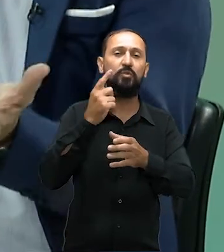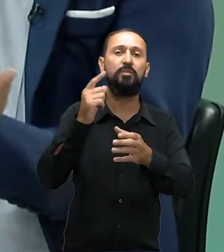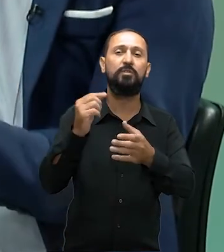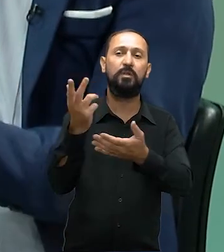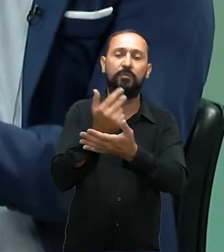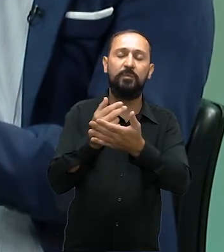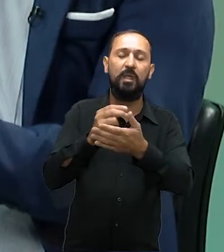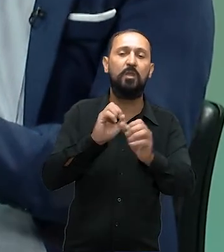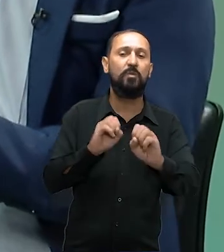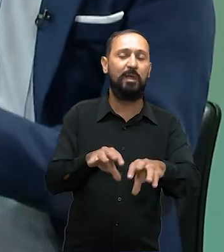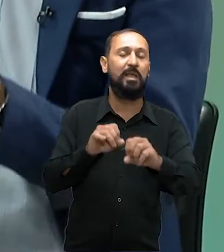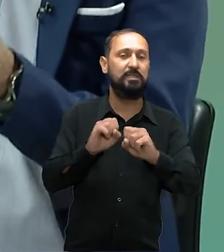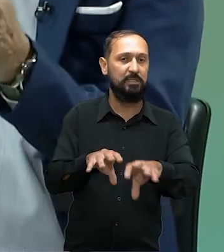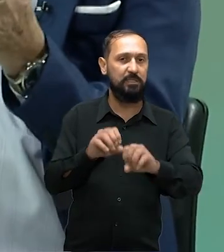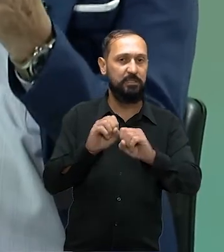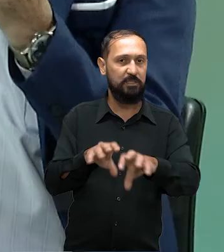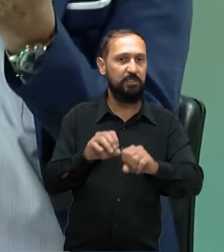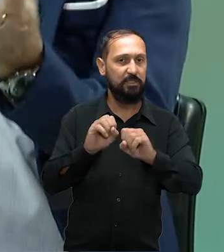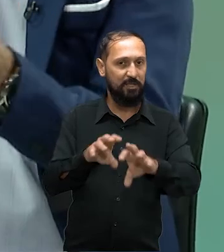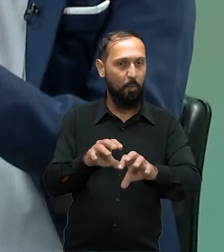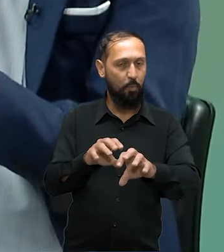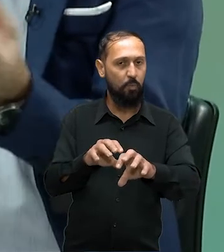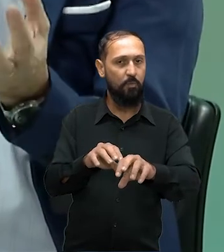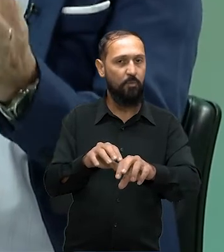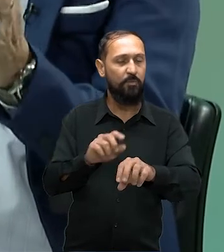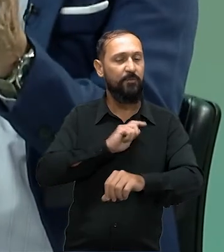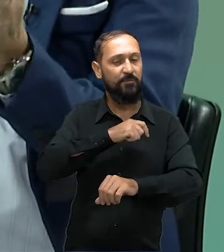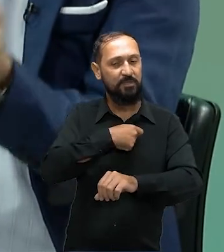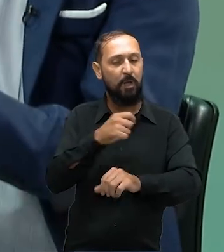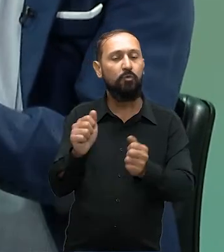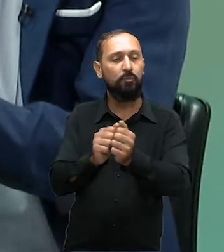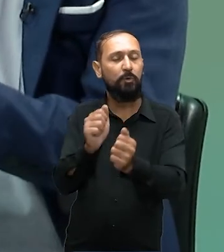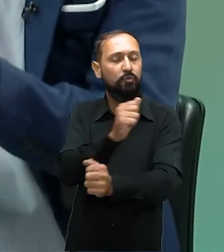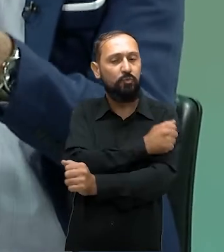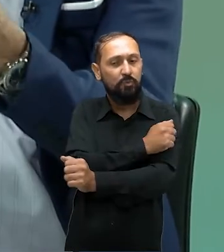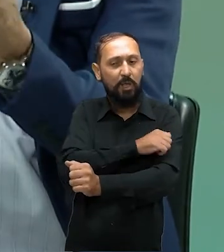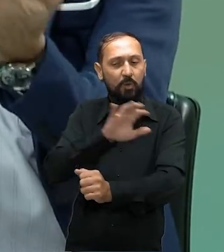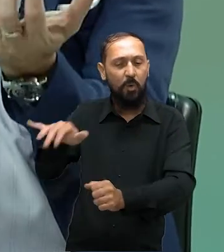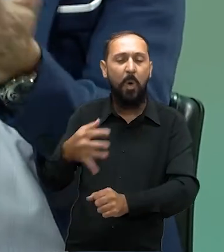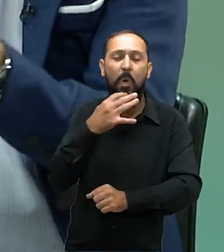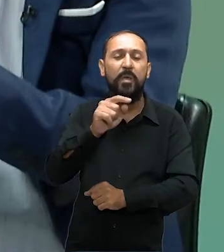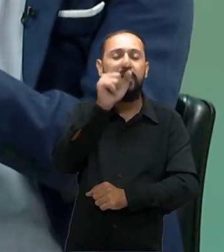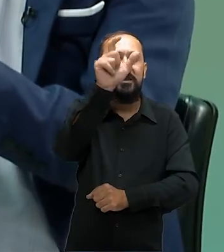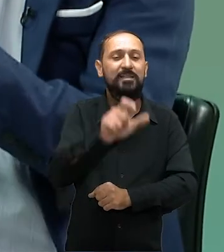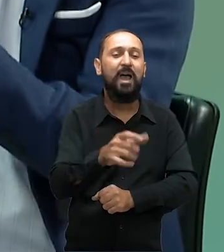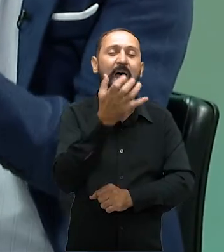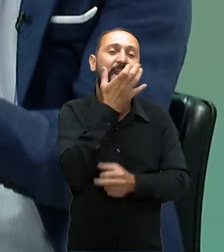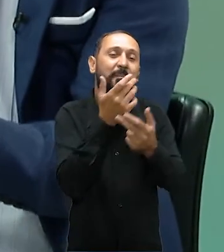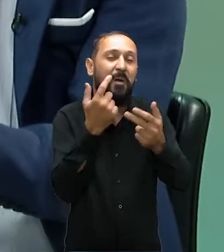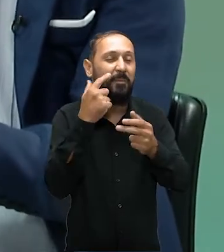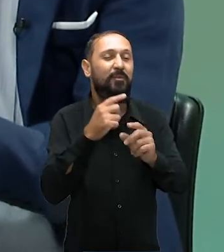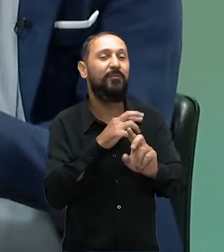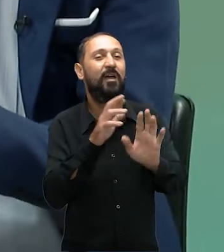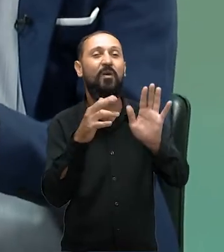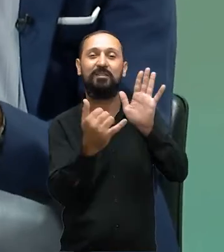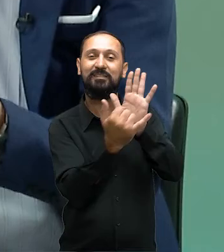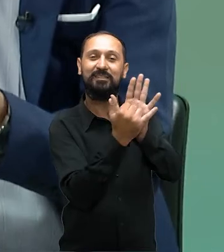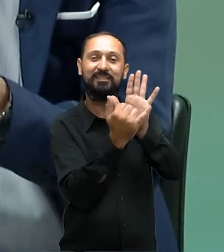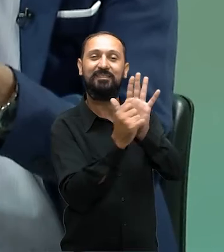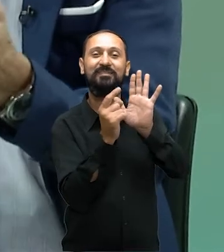novo mascote da educação fiscal, para integrar mais os alunos e essa consciência cidadã